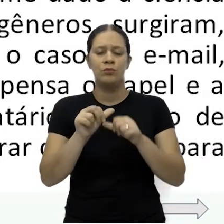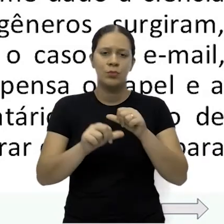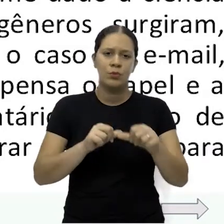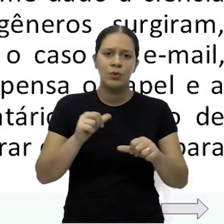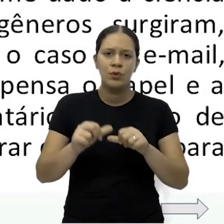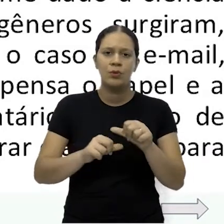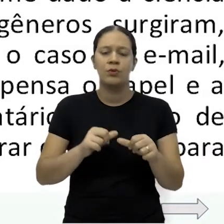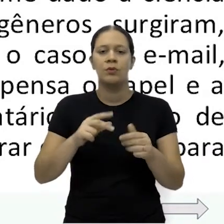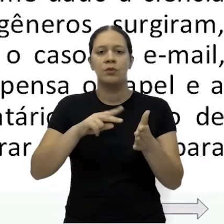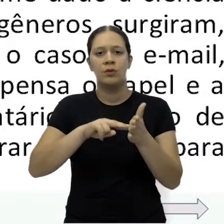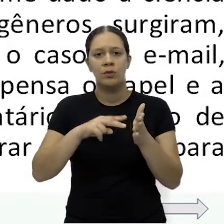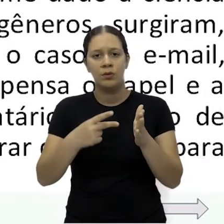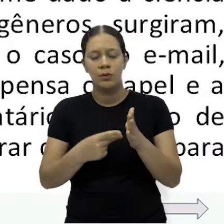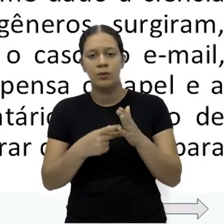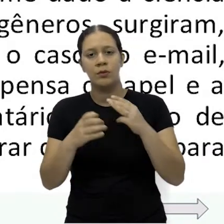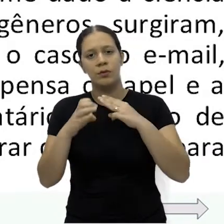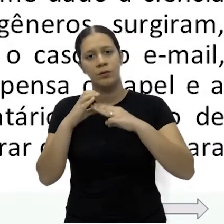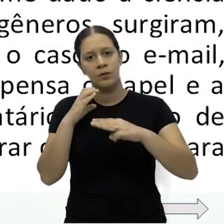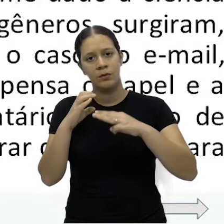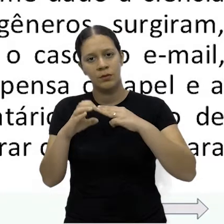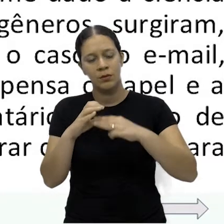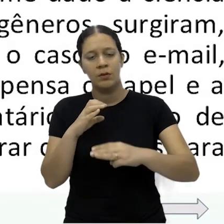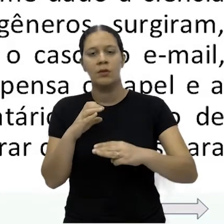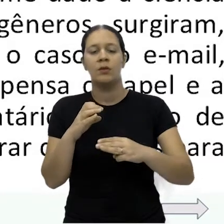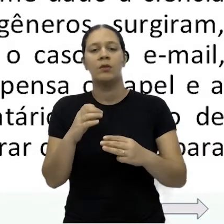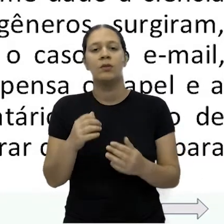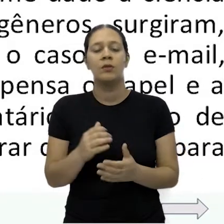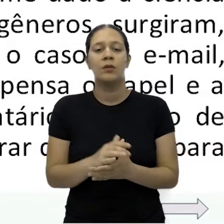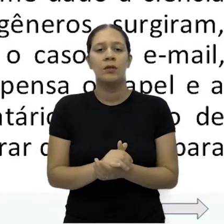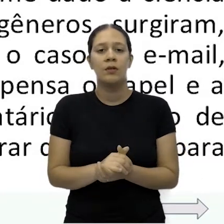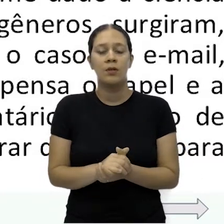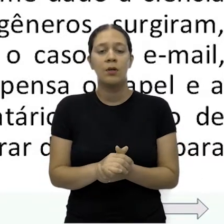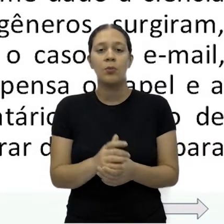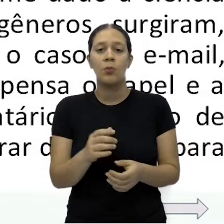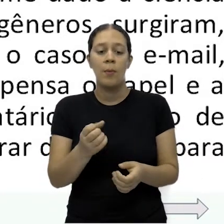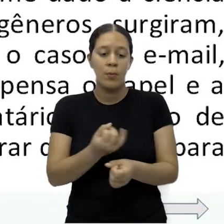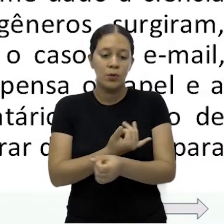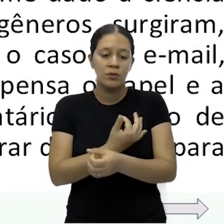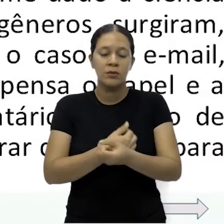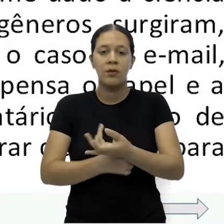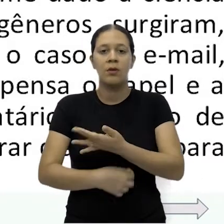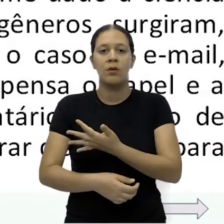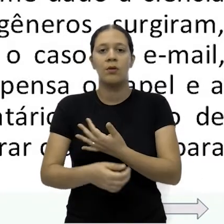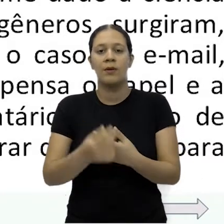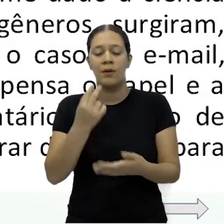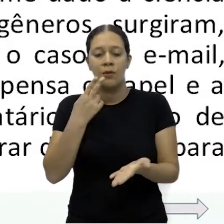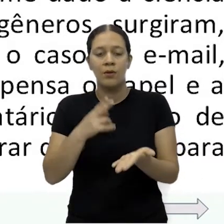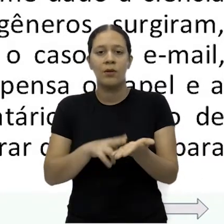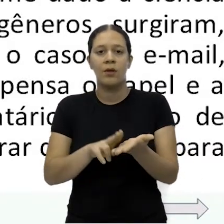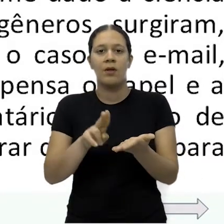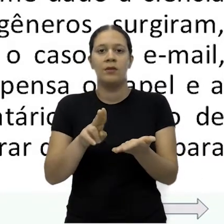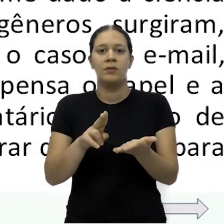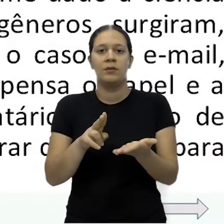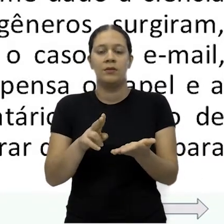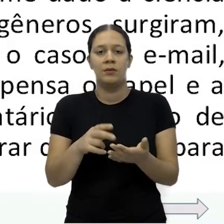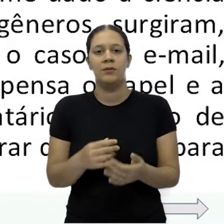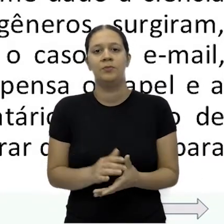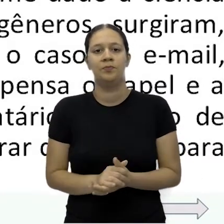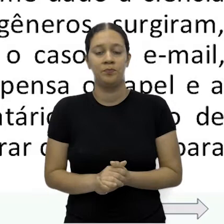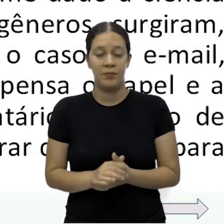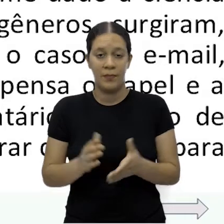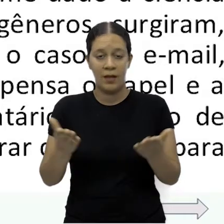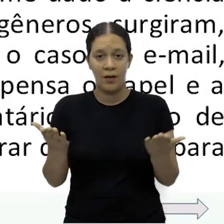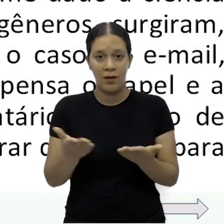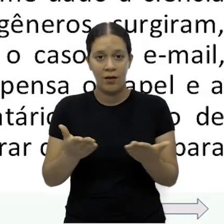modificações significativas. É o caso do e-mail, que nada mais é do que uma evolução da carta, já que dispensa o papel e